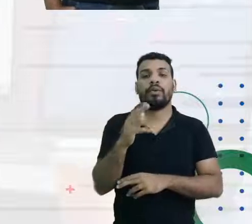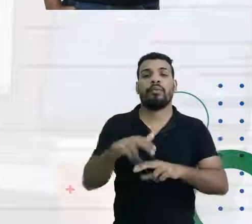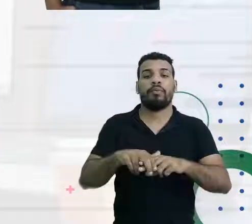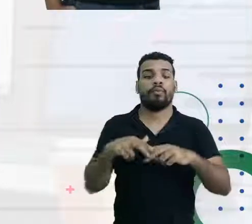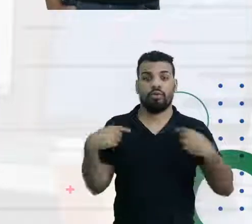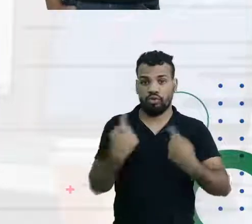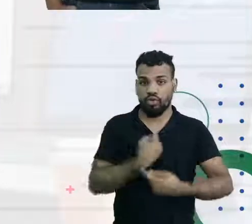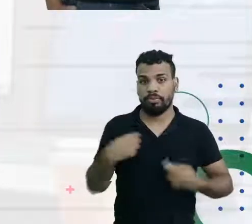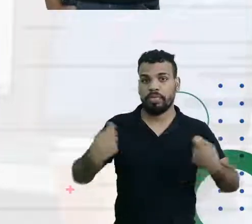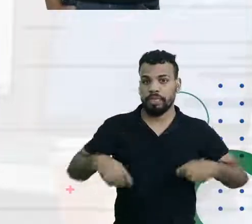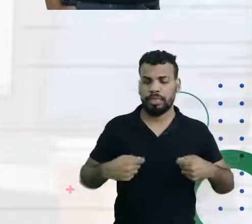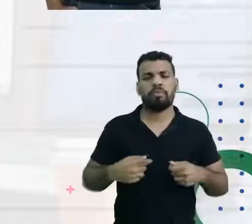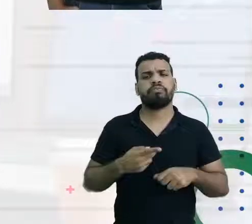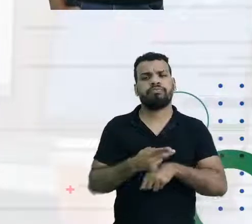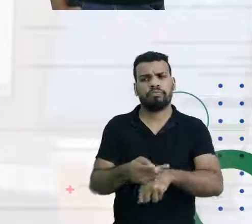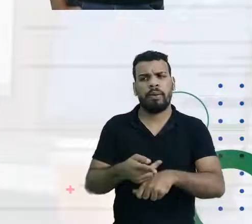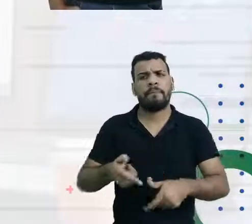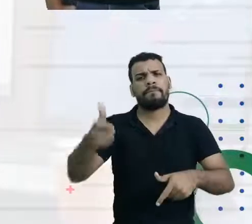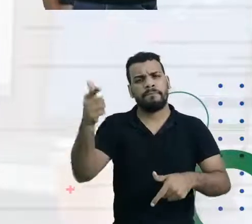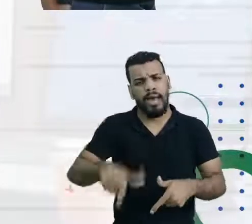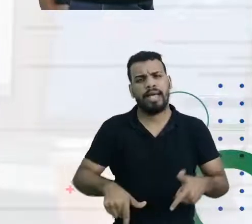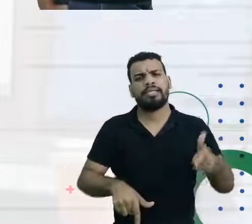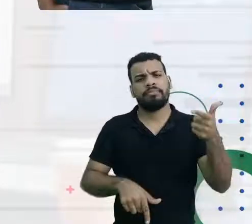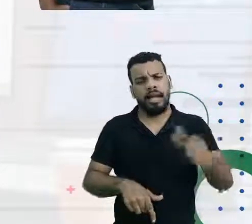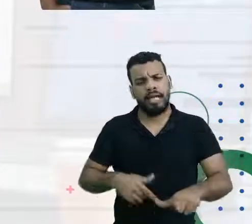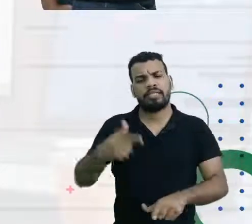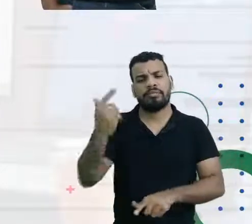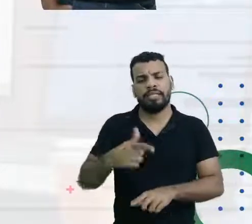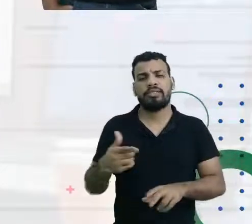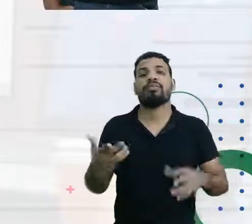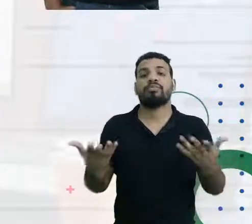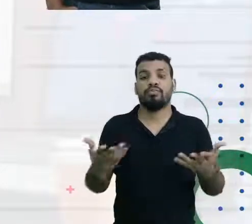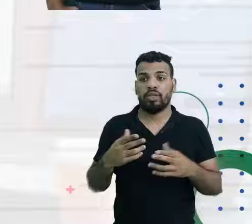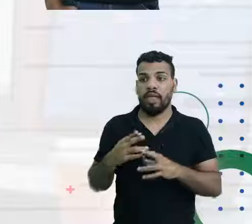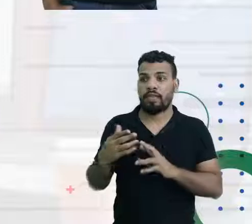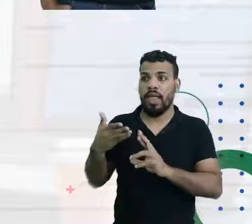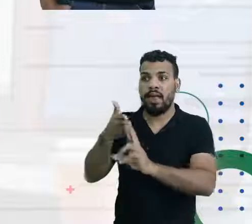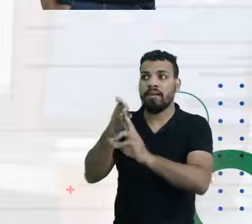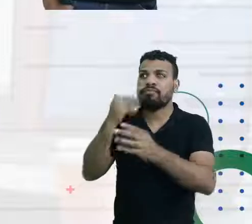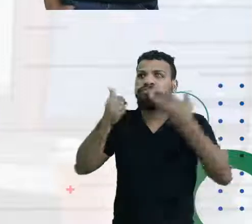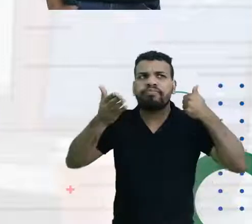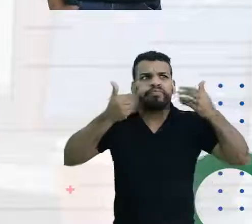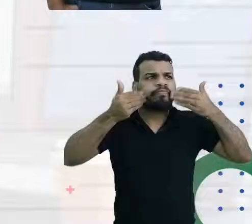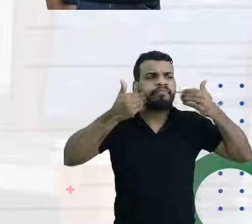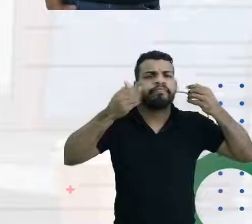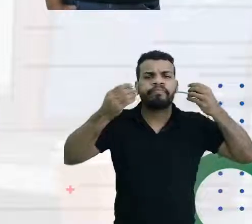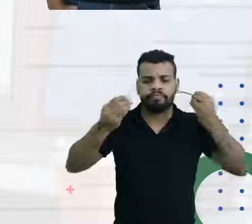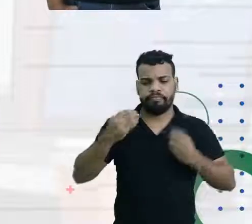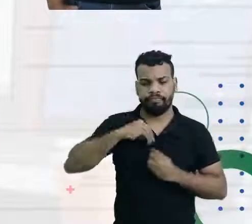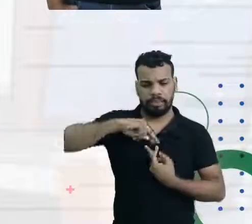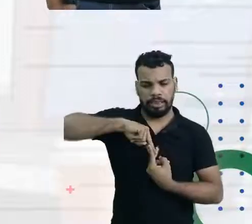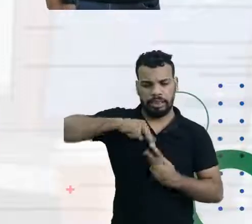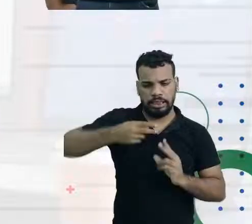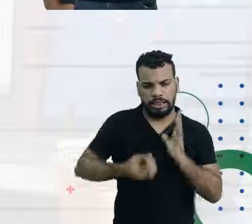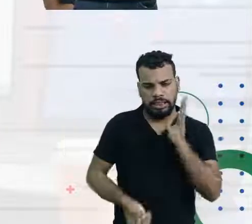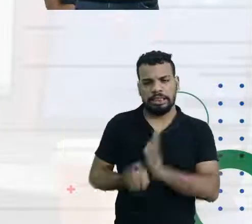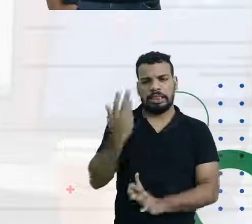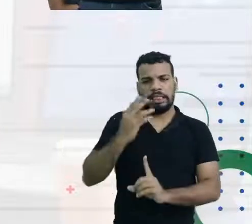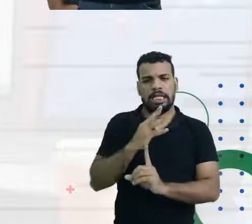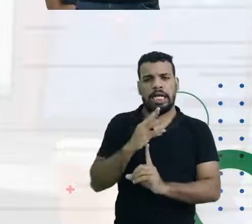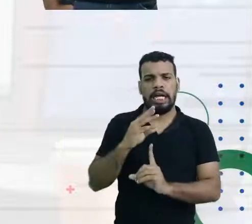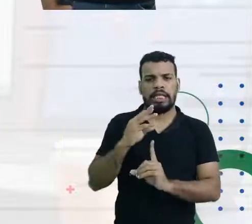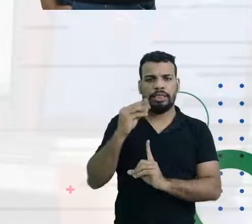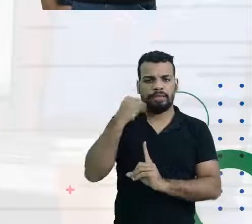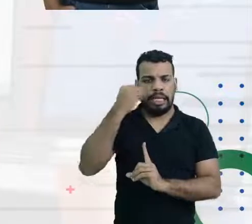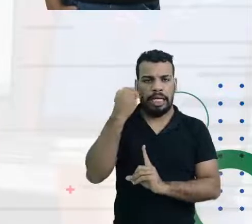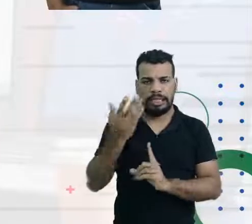sempre buscando mais e mais referências, porque é a soma dessas referências que vai criar o DNA do próprio artista.